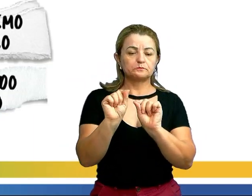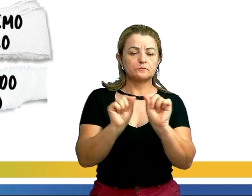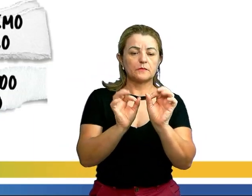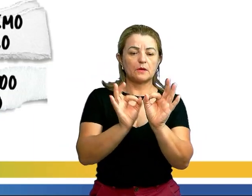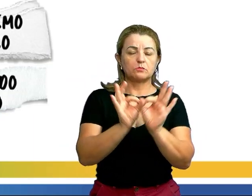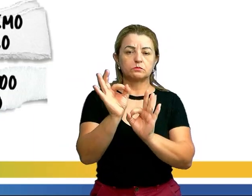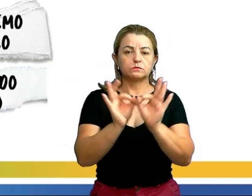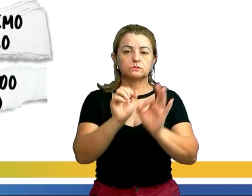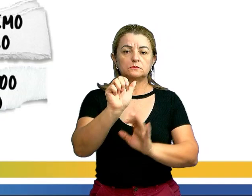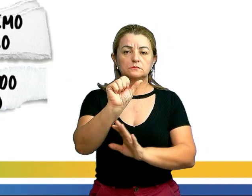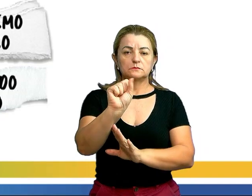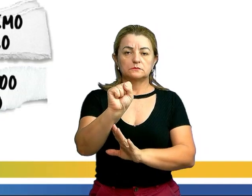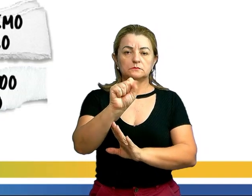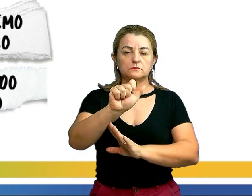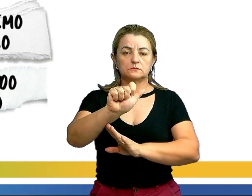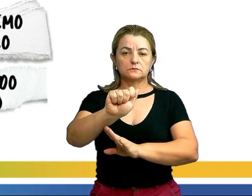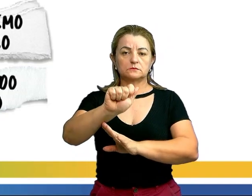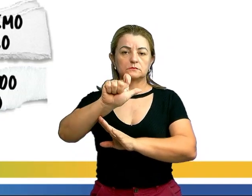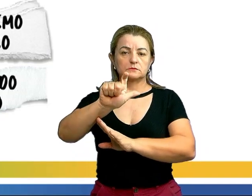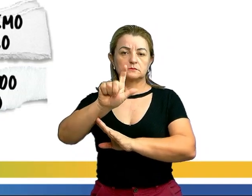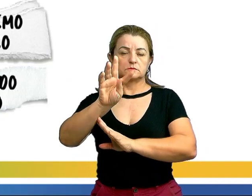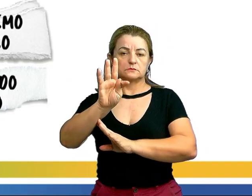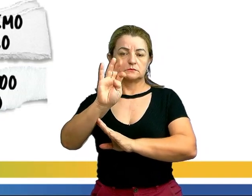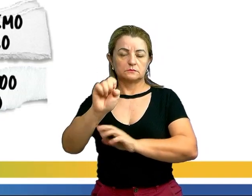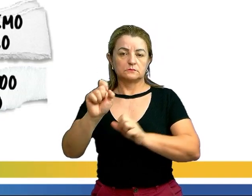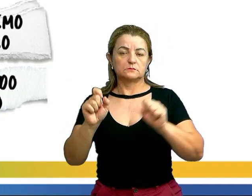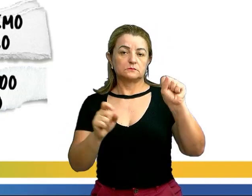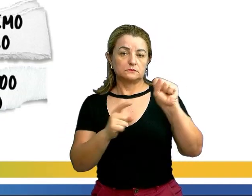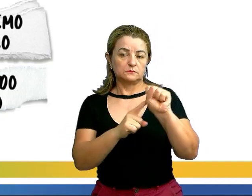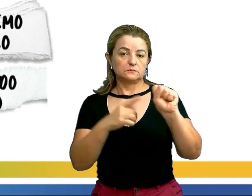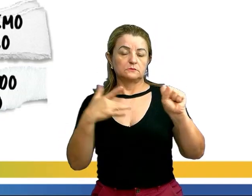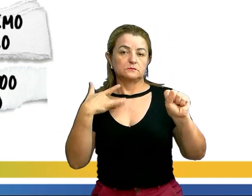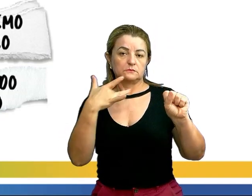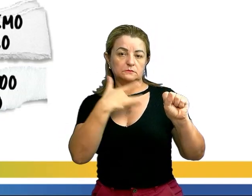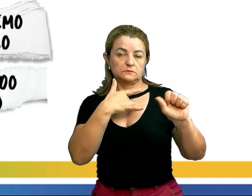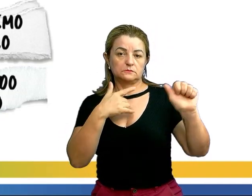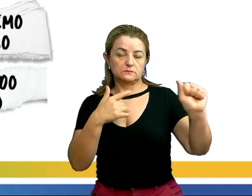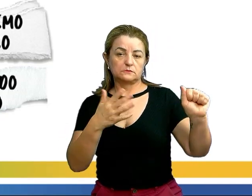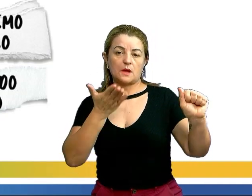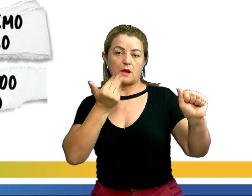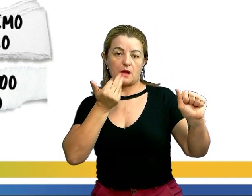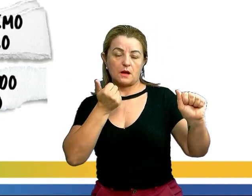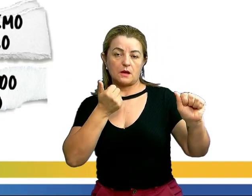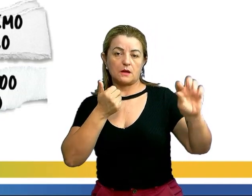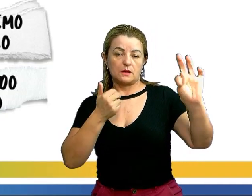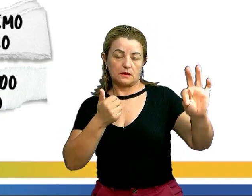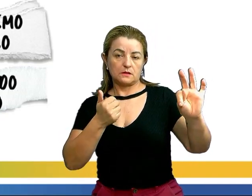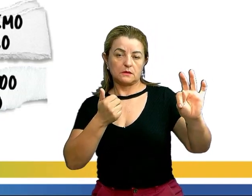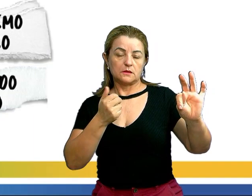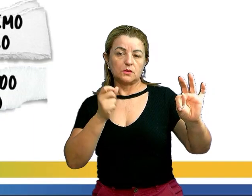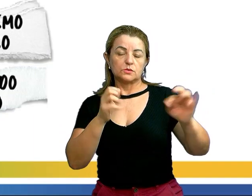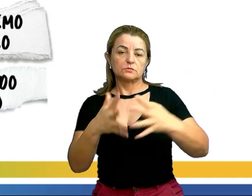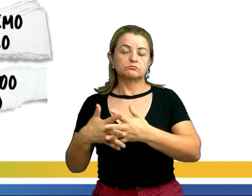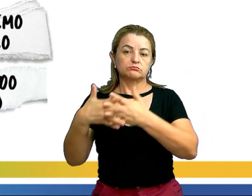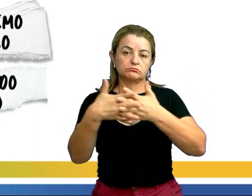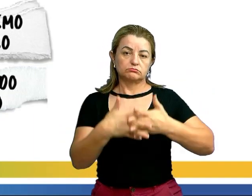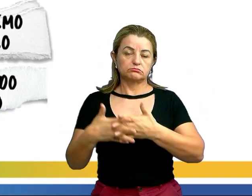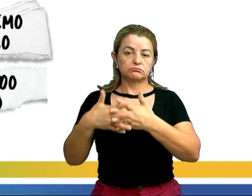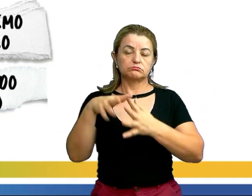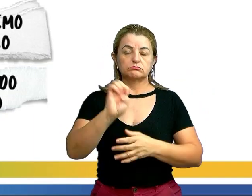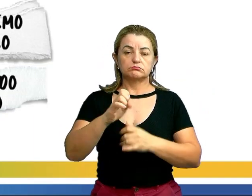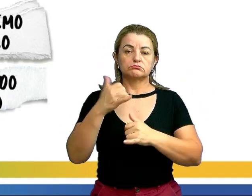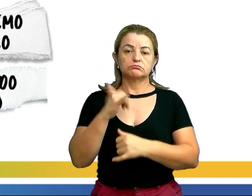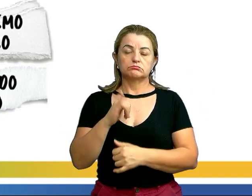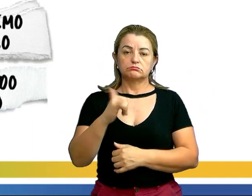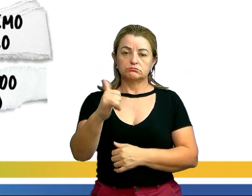Plano SALT? S de saúde, A de alimentação, T de transporte e o E de energia, né?